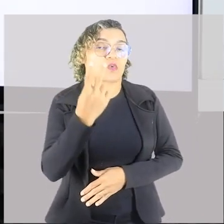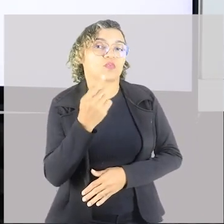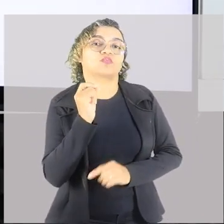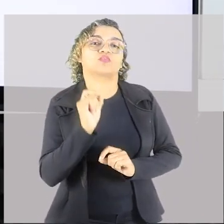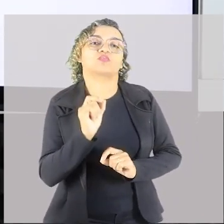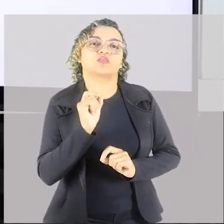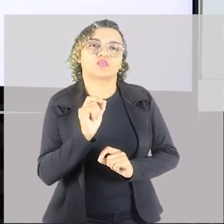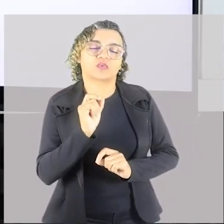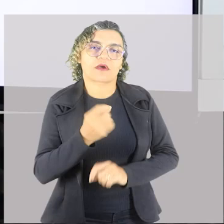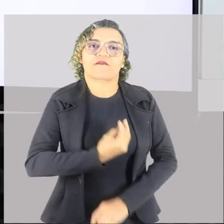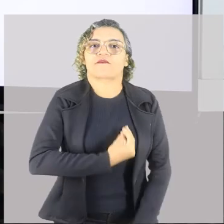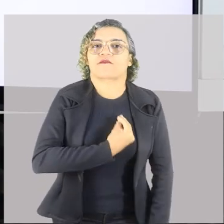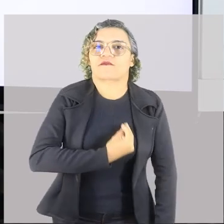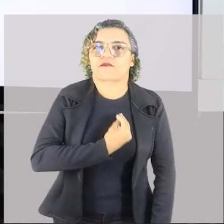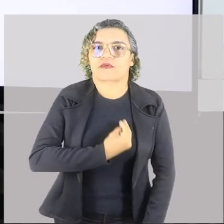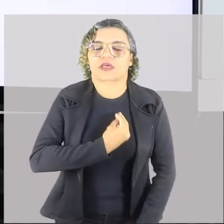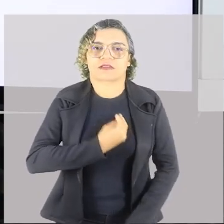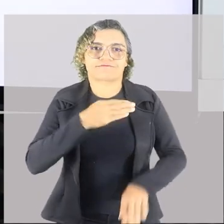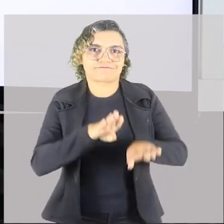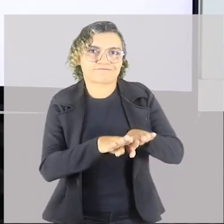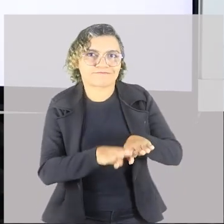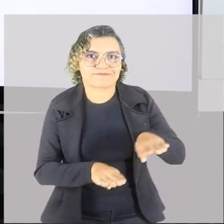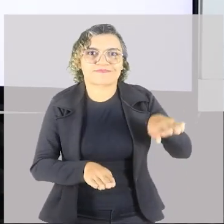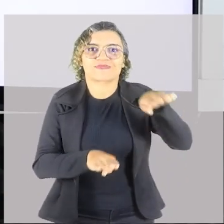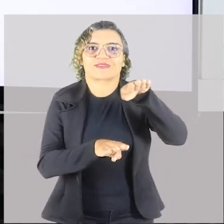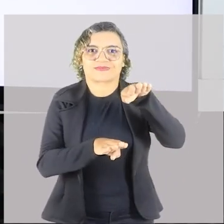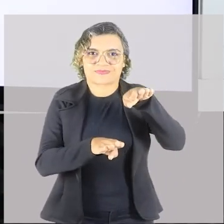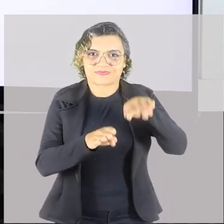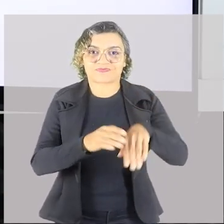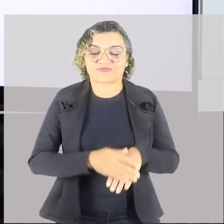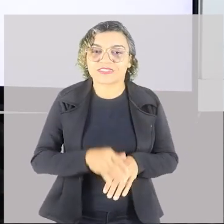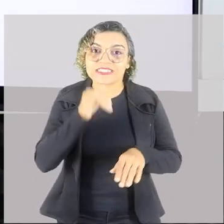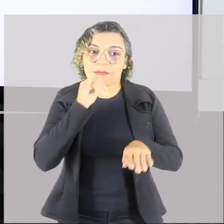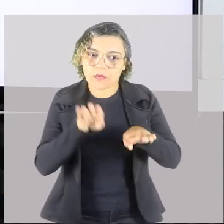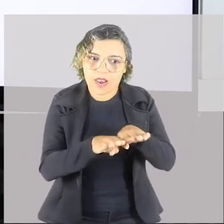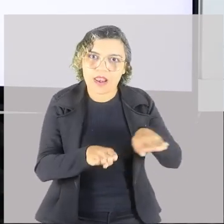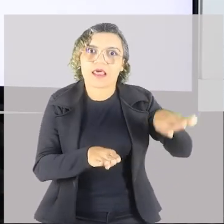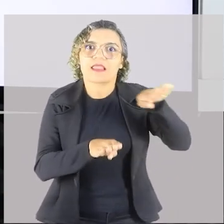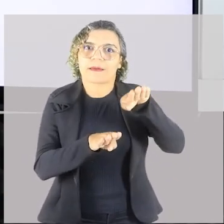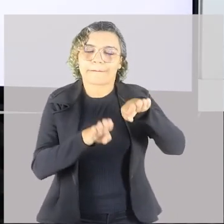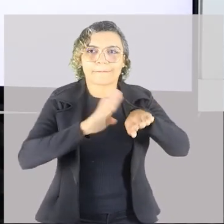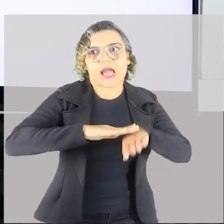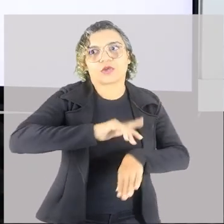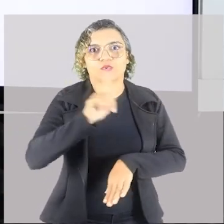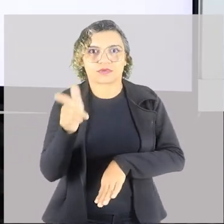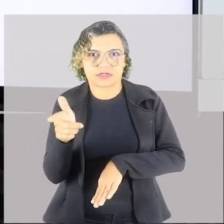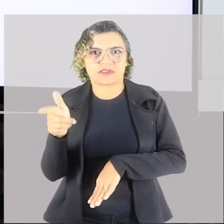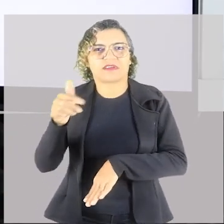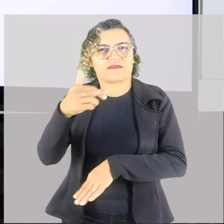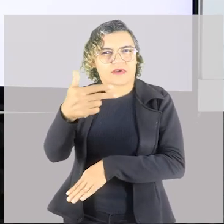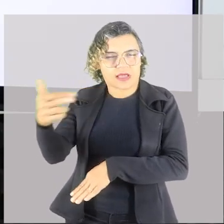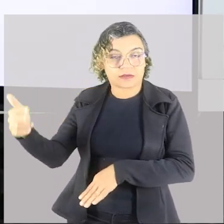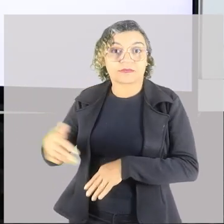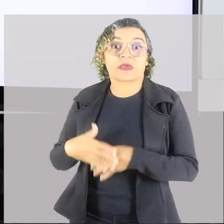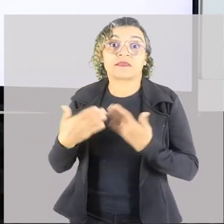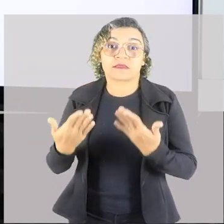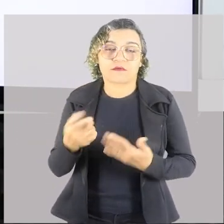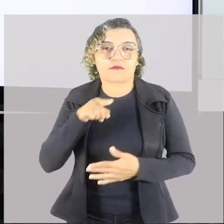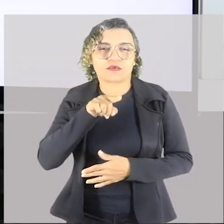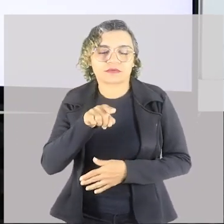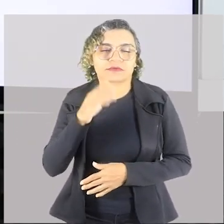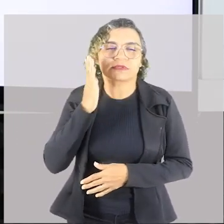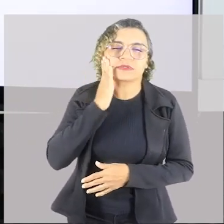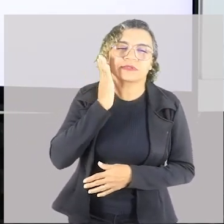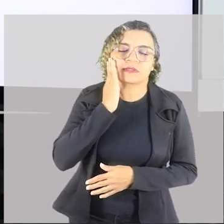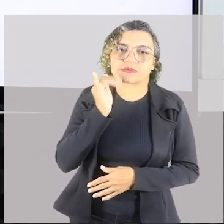culturais, como superior aos demais. Então preste atenção que quando eu te falei de visão etnocêntrica, eu falei muito sobre a palavra